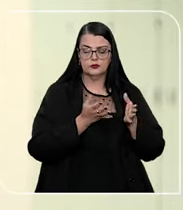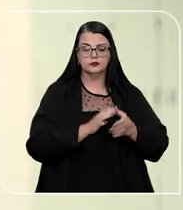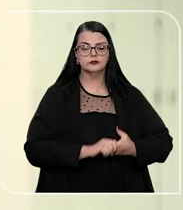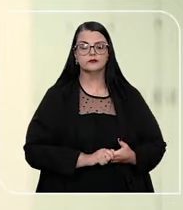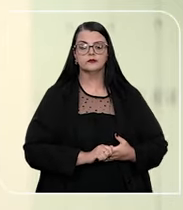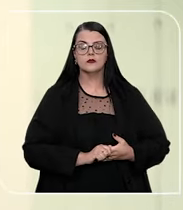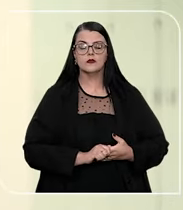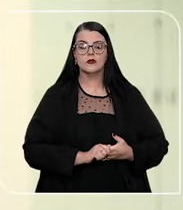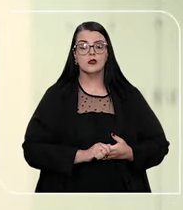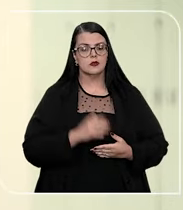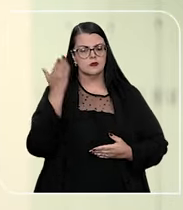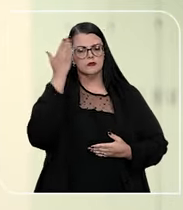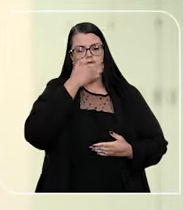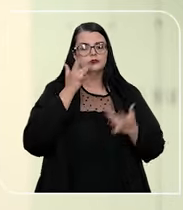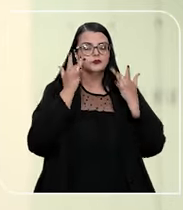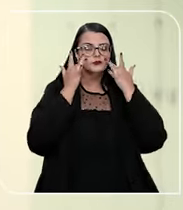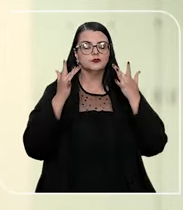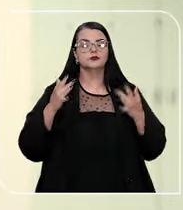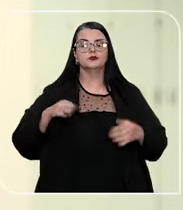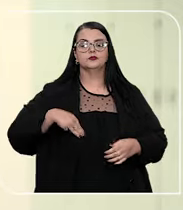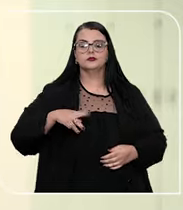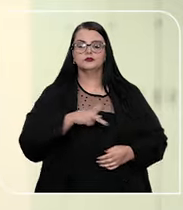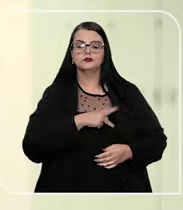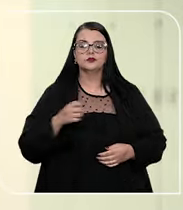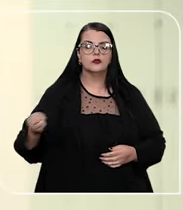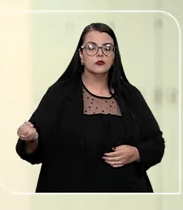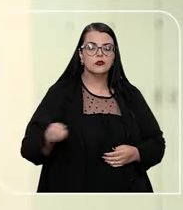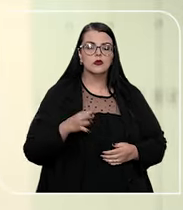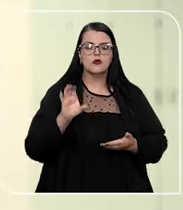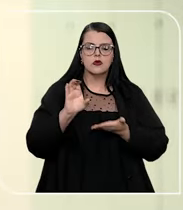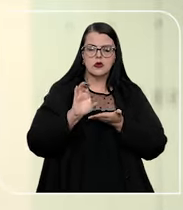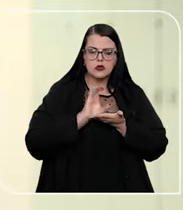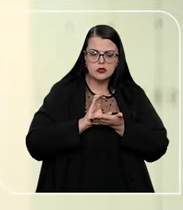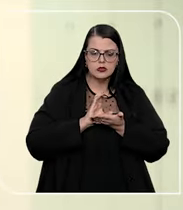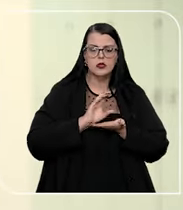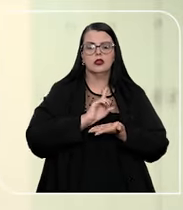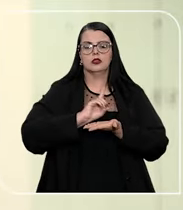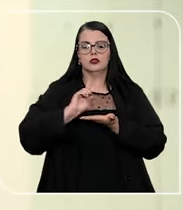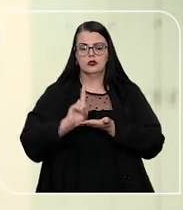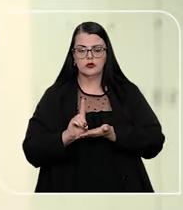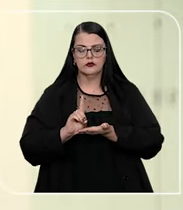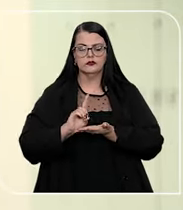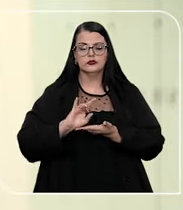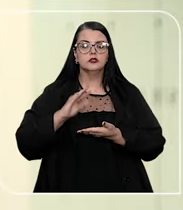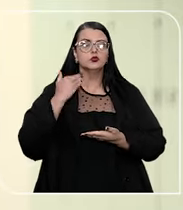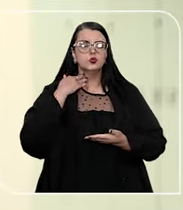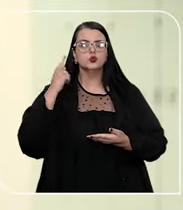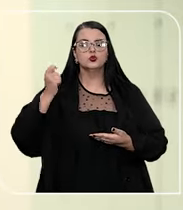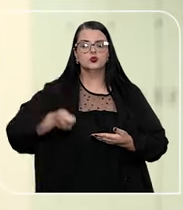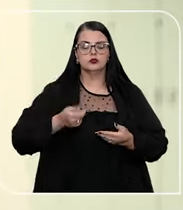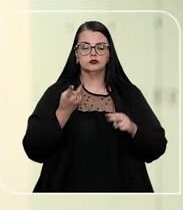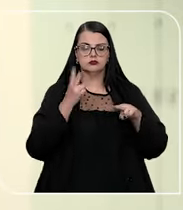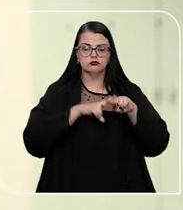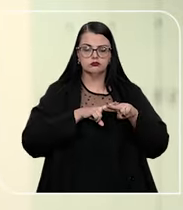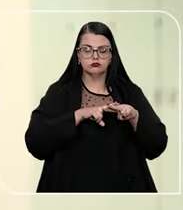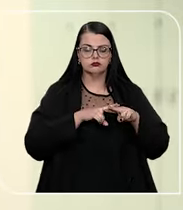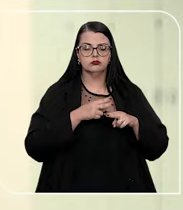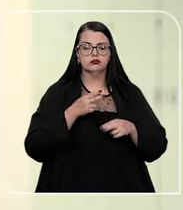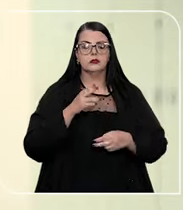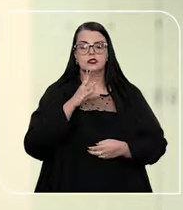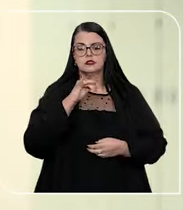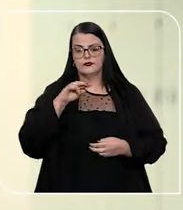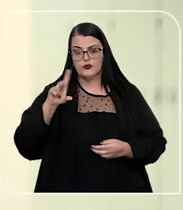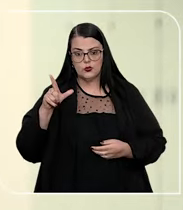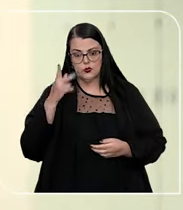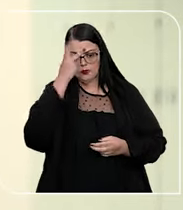após parecer do ministério público e novas manifestações dos credores e do devedor o juízo decretou a prisão Civil do